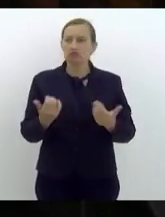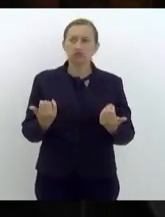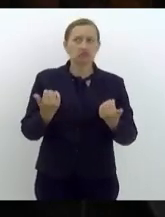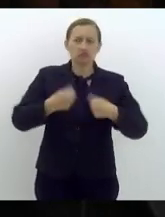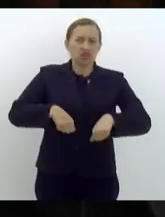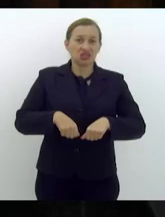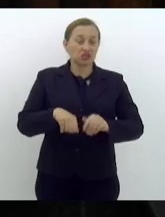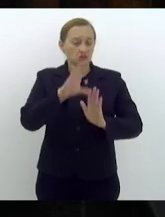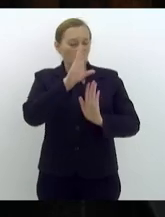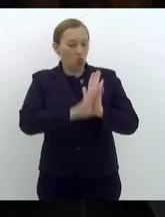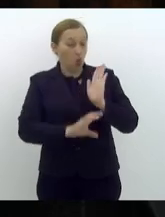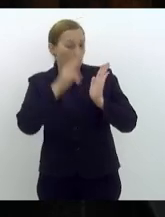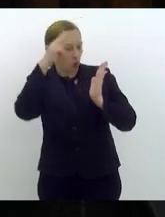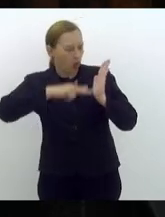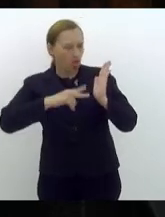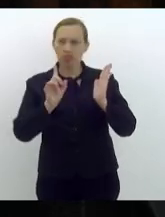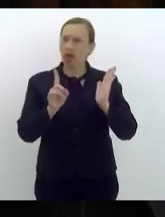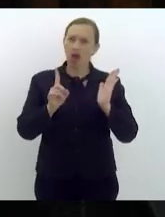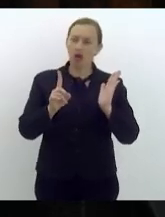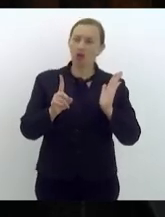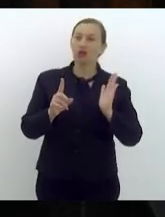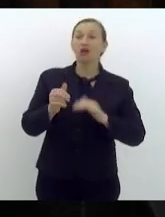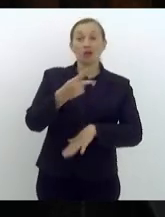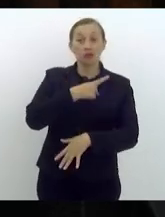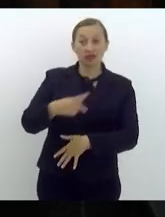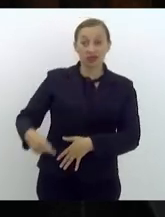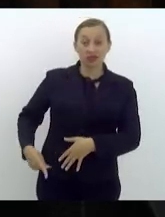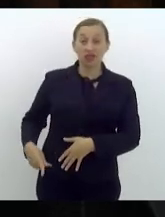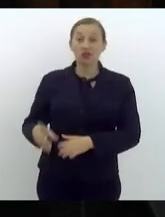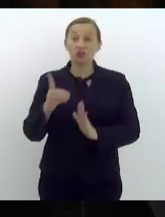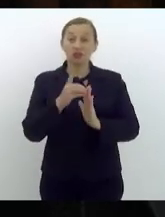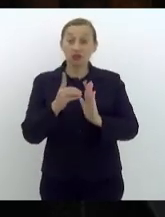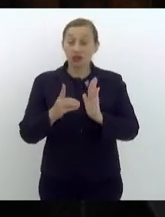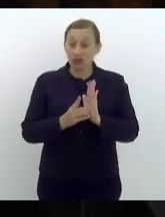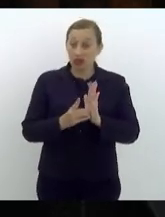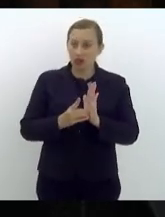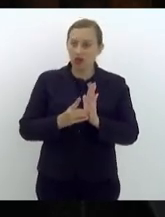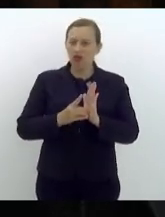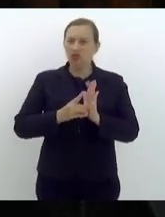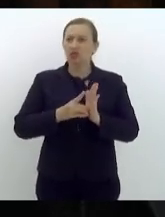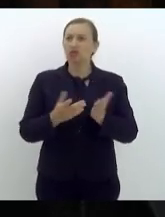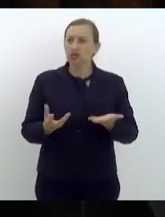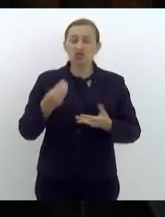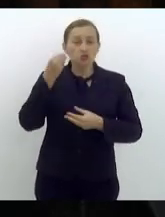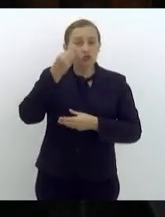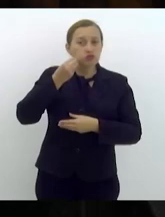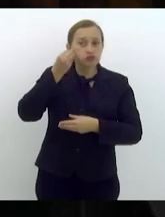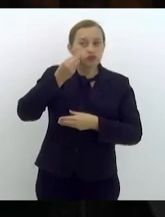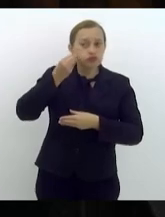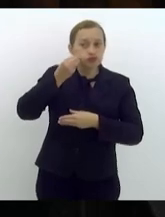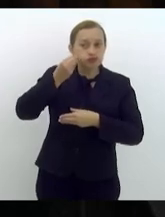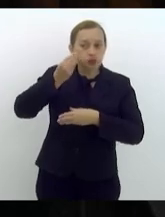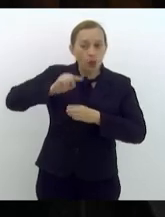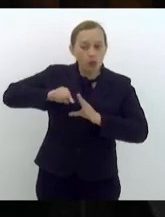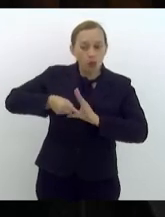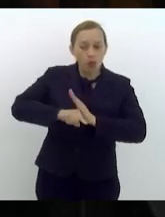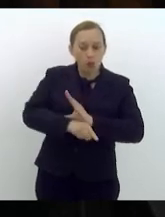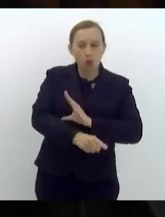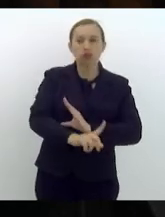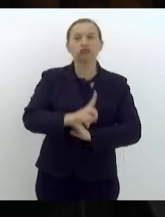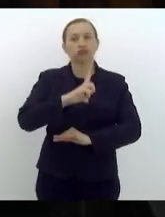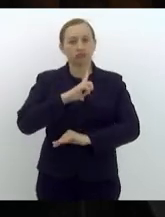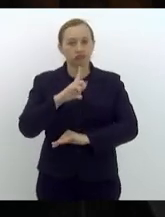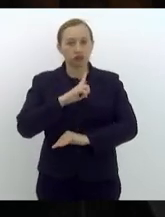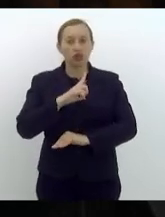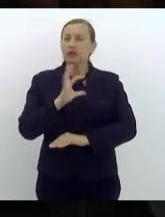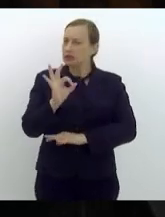o currículo, não. É o atual presidente do DETRAN, tem uma vastíssima experiência.